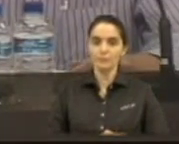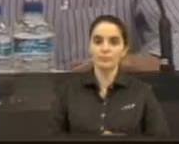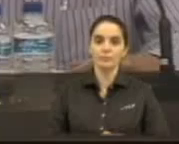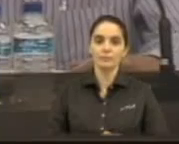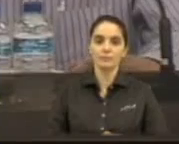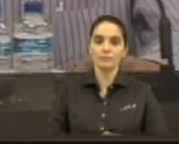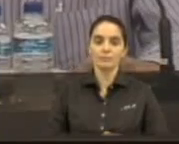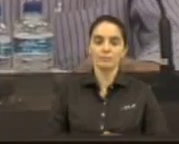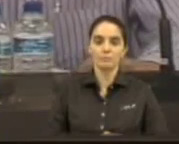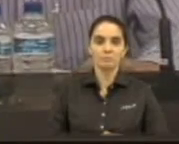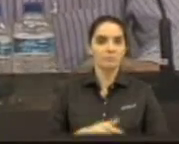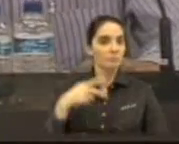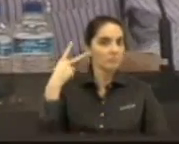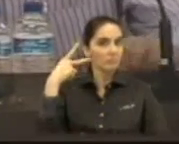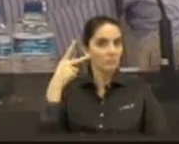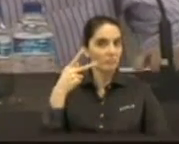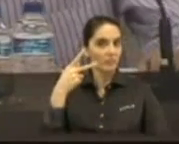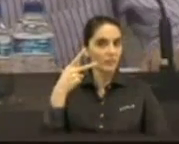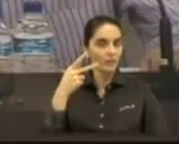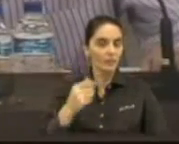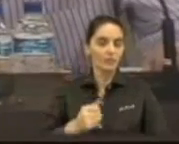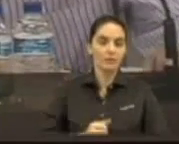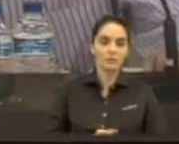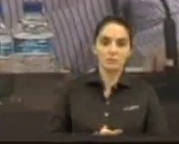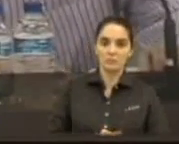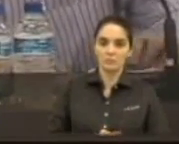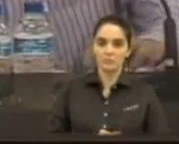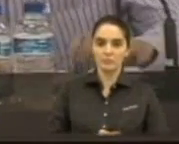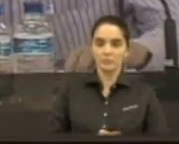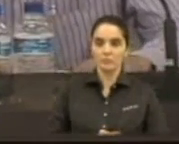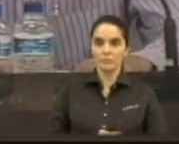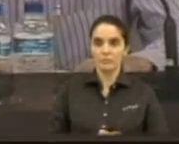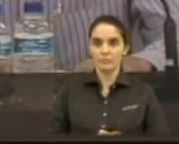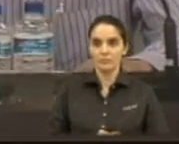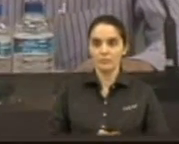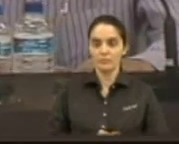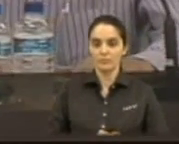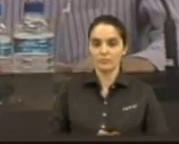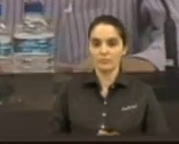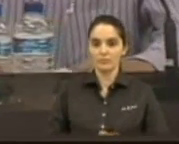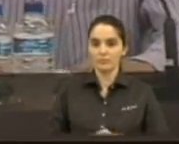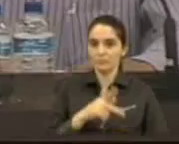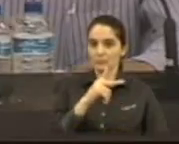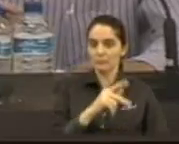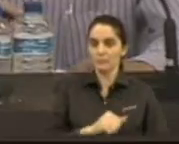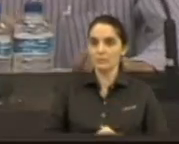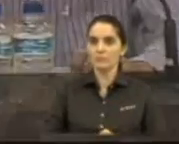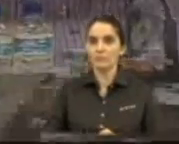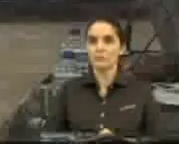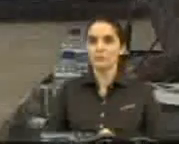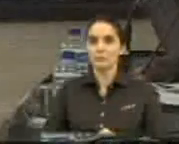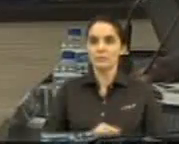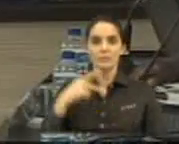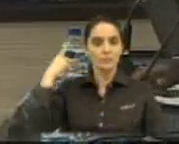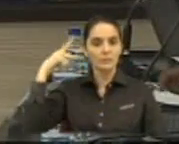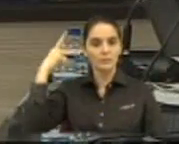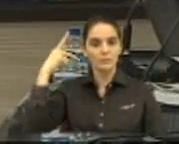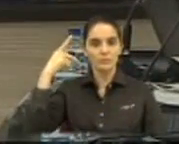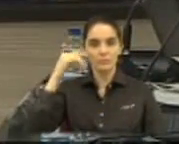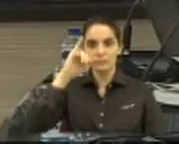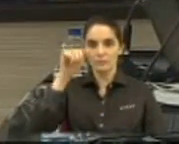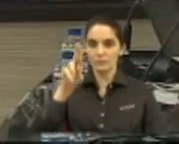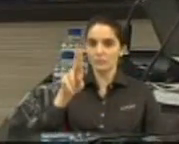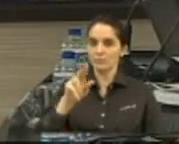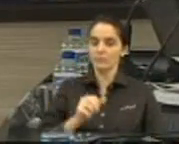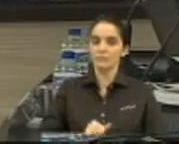e Redação. Algum vereador deseja impugnar? Senhor presidente, pela ordem. Com a palavra, o nobre vereador Junegão. Tem